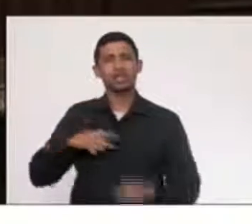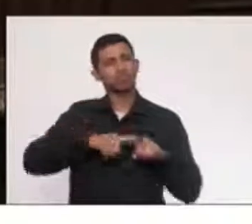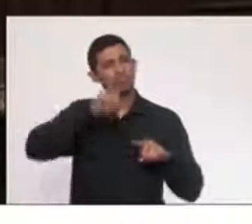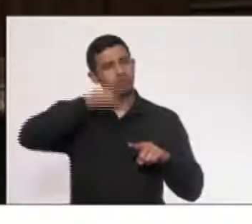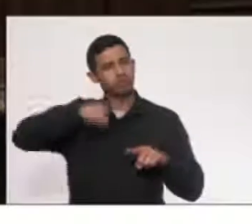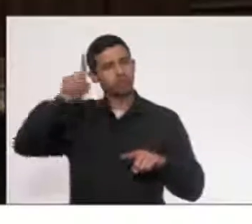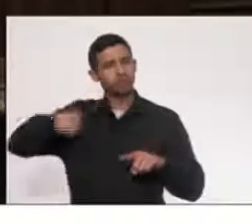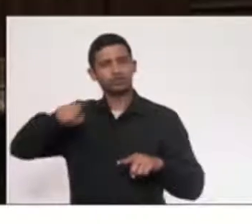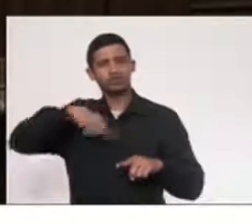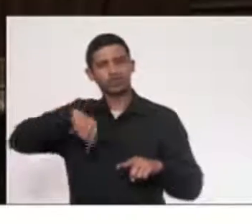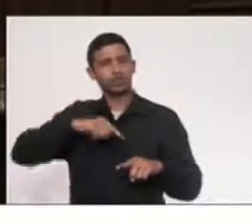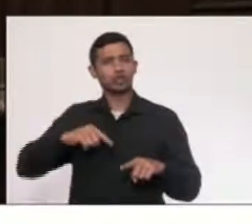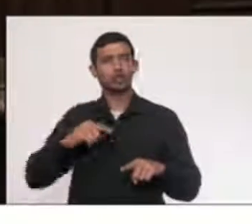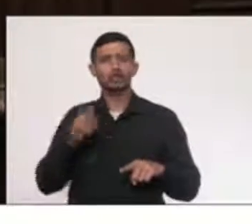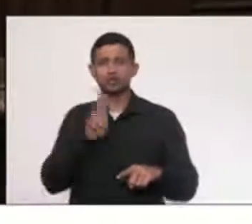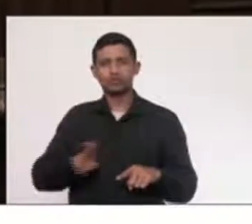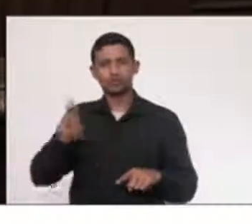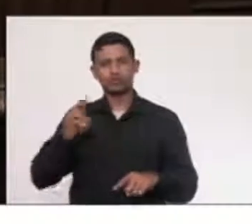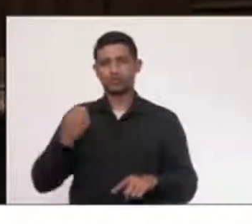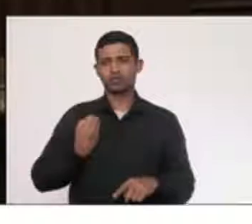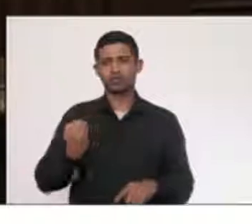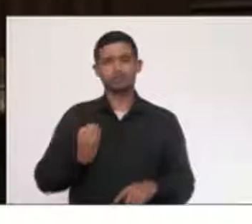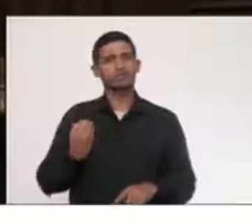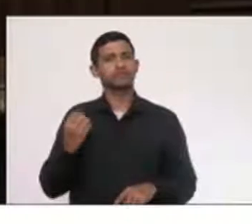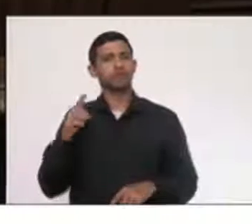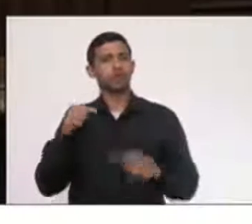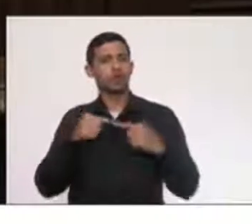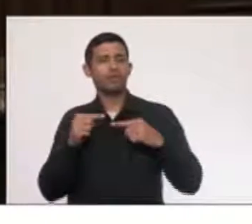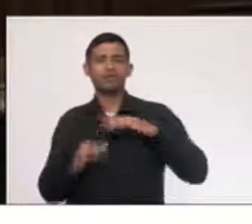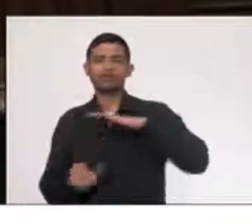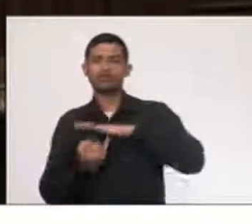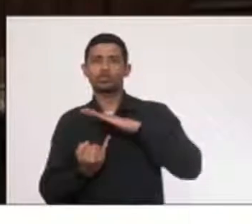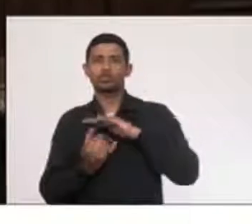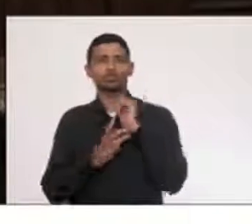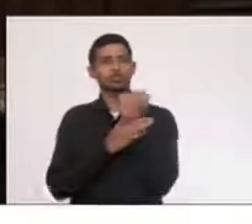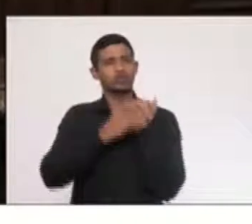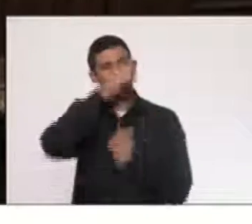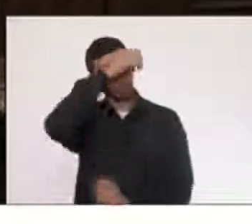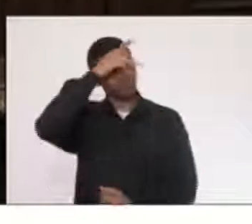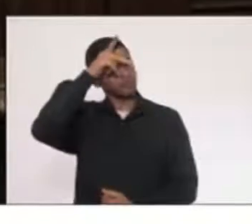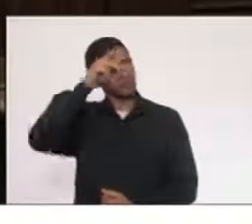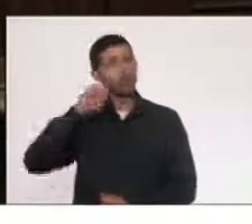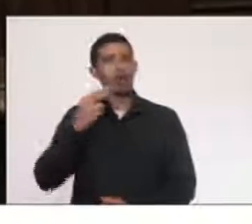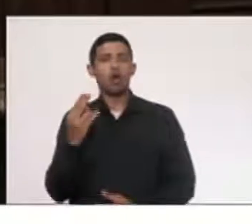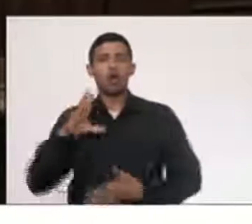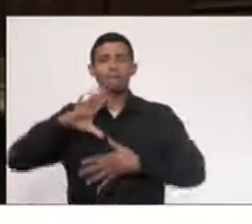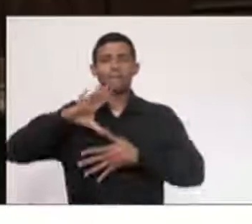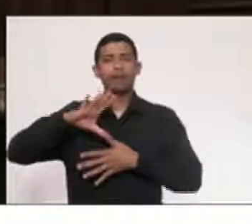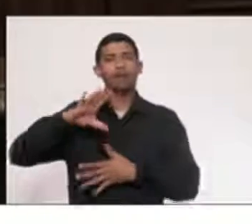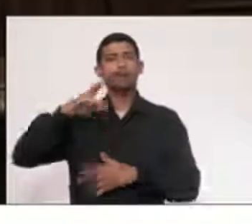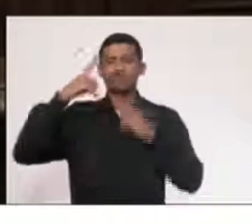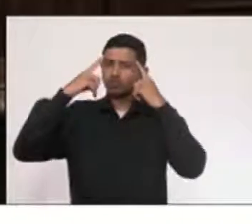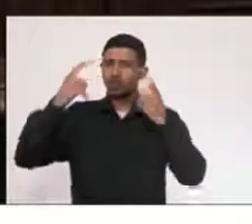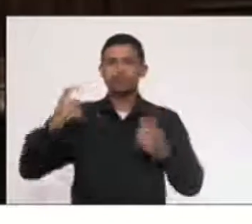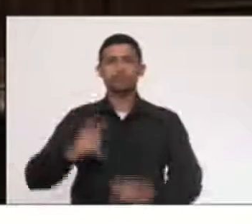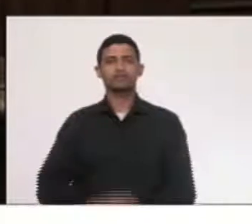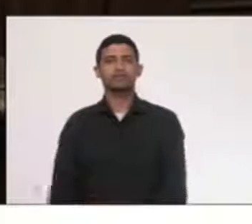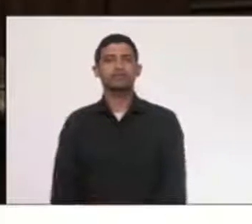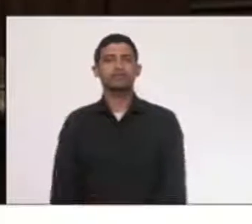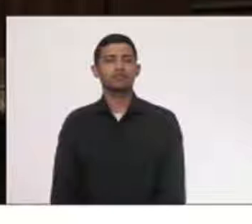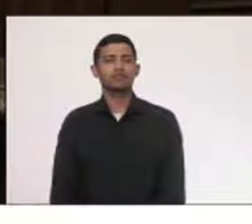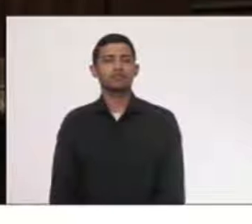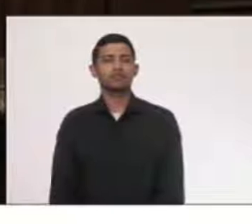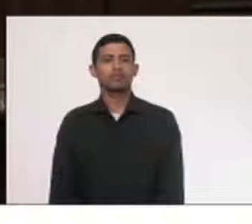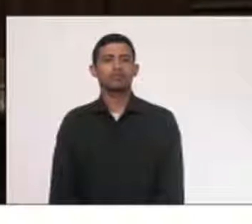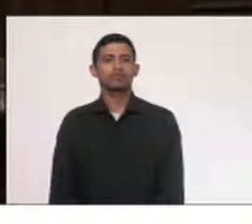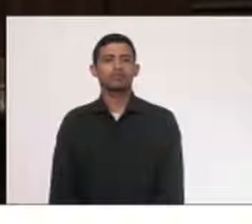nós usamos aqui são dados do ISP, Instituto de Segurança Pública, do mapa de violência. Nós